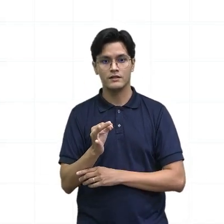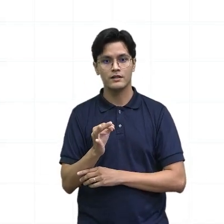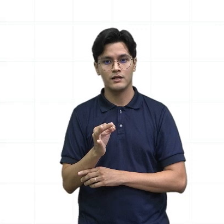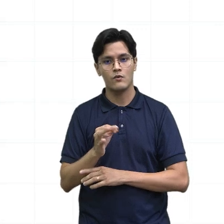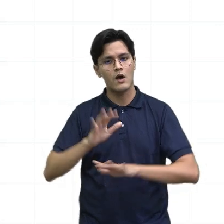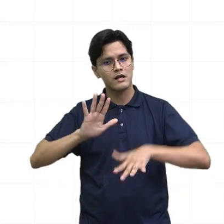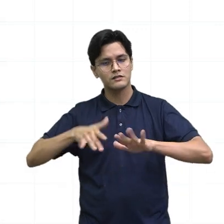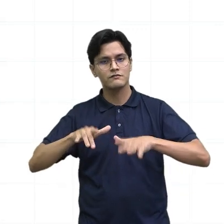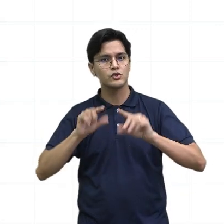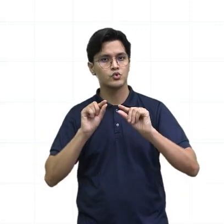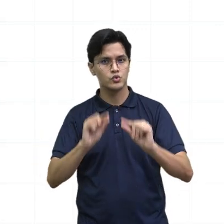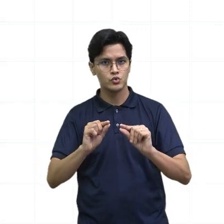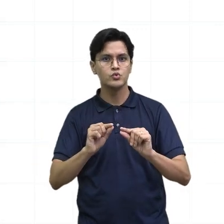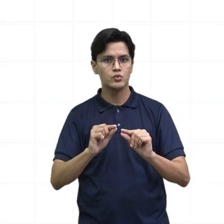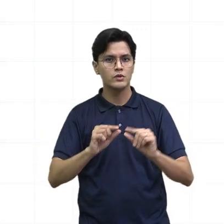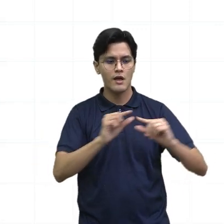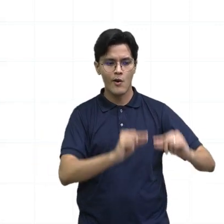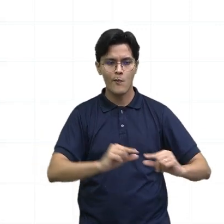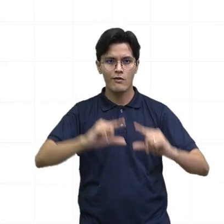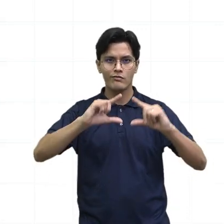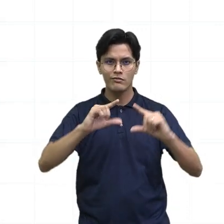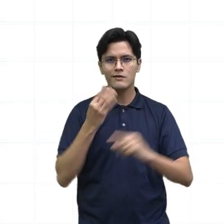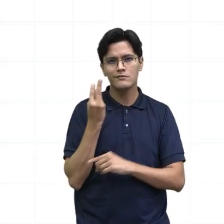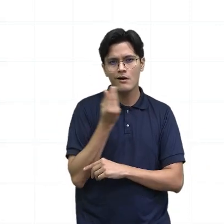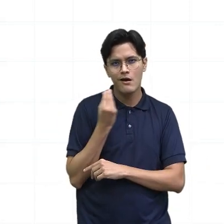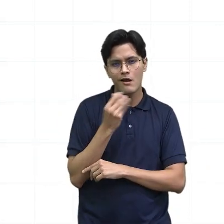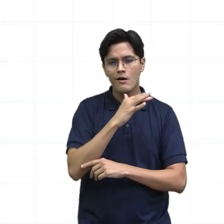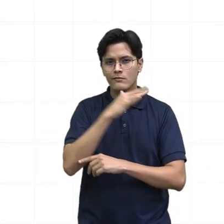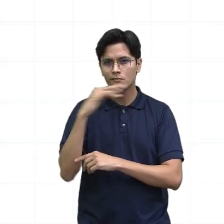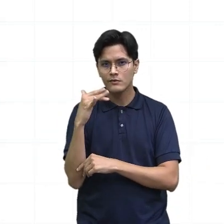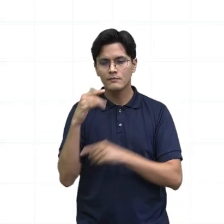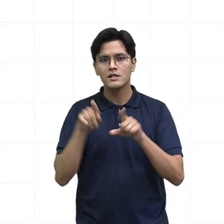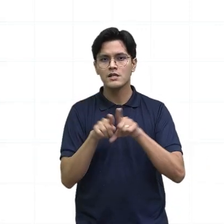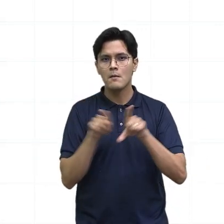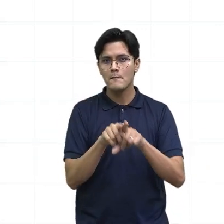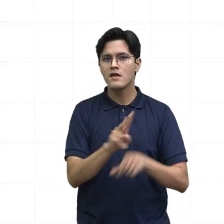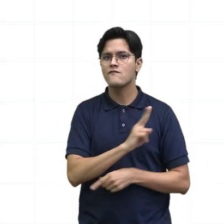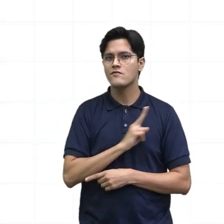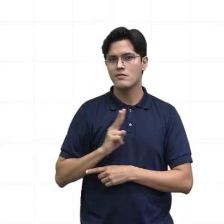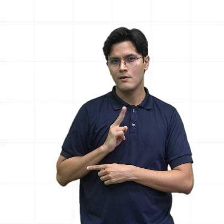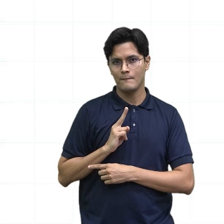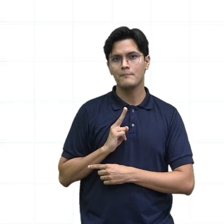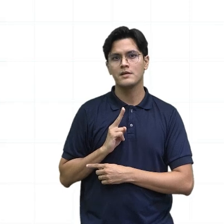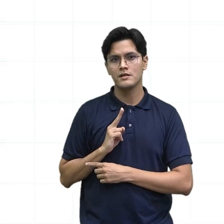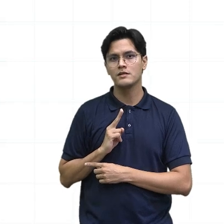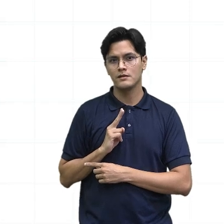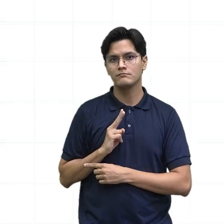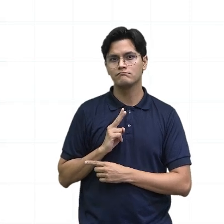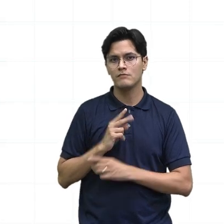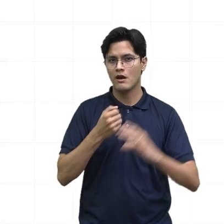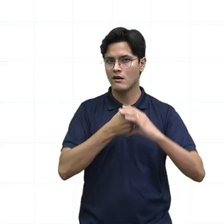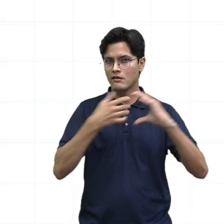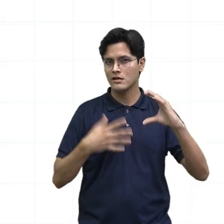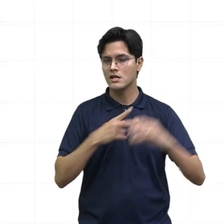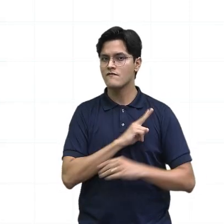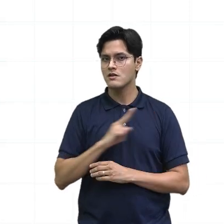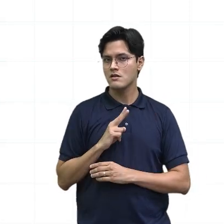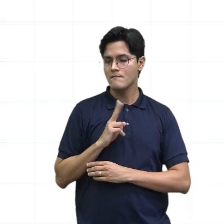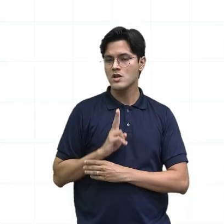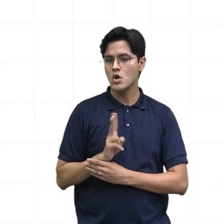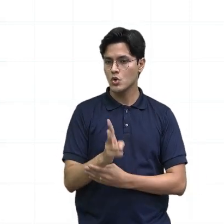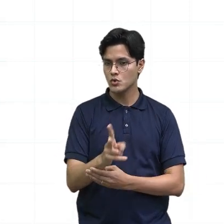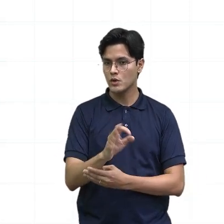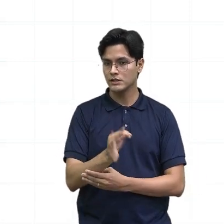produtos, né? Além de conservar as propriedades vitamínicas. Então, quando a gente tem ali um processo que é necessário o alimento